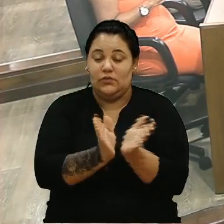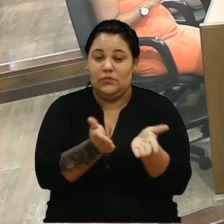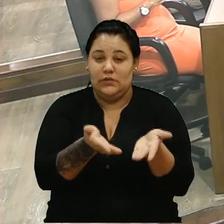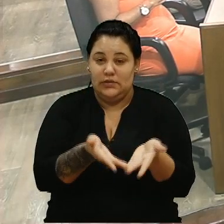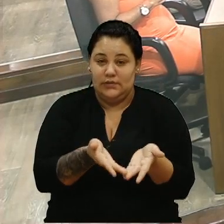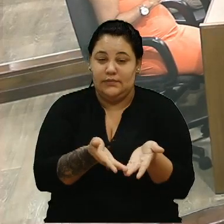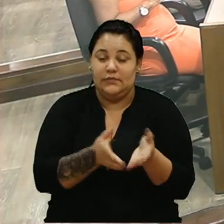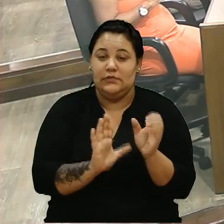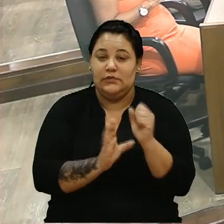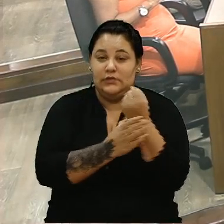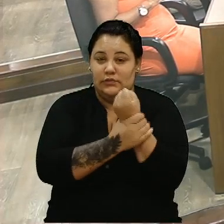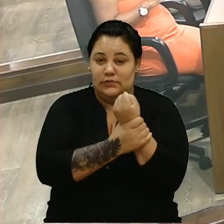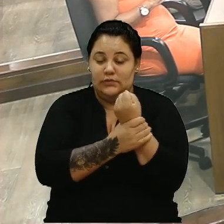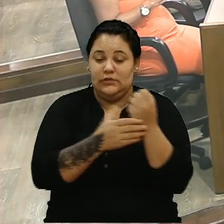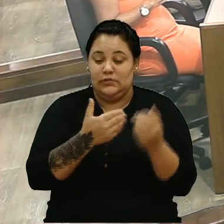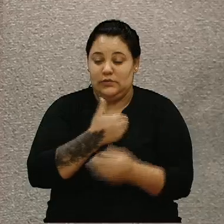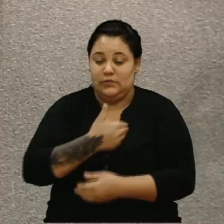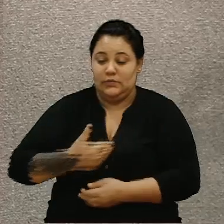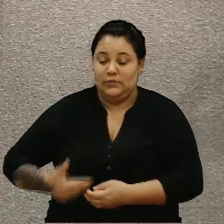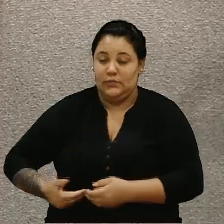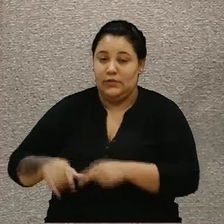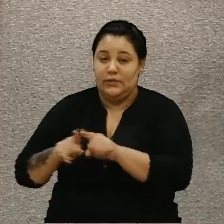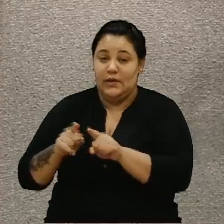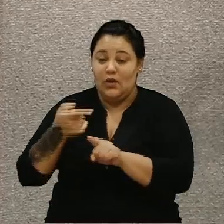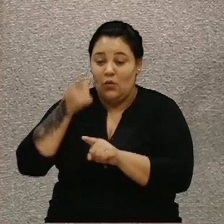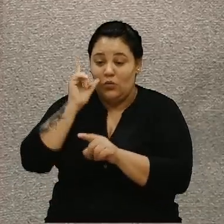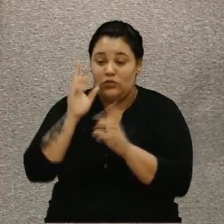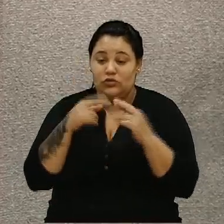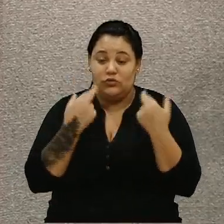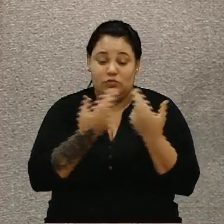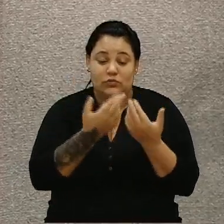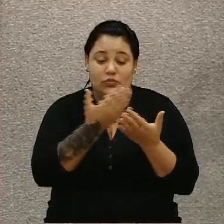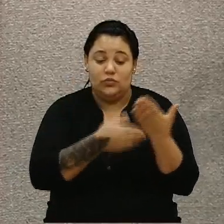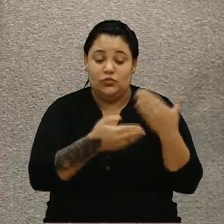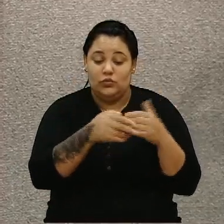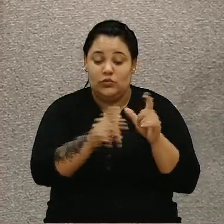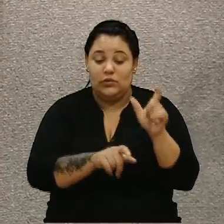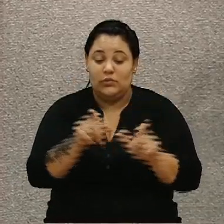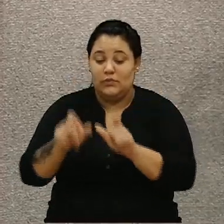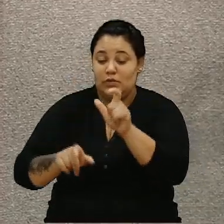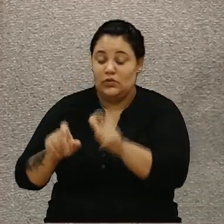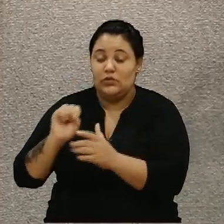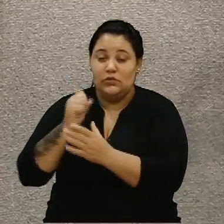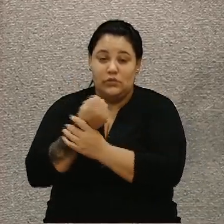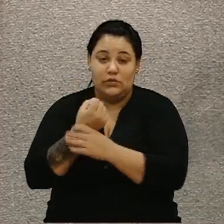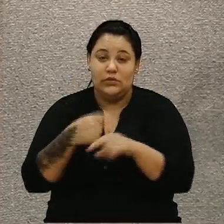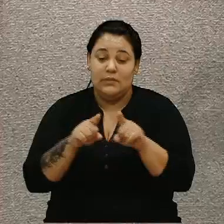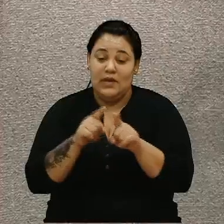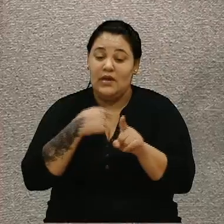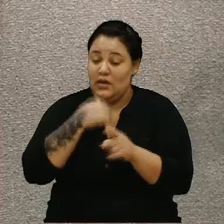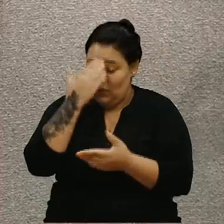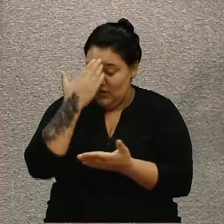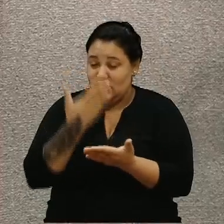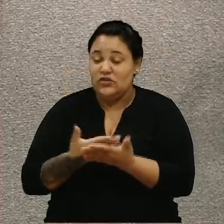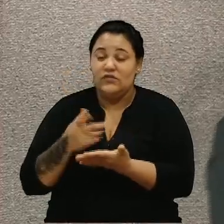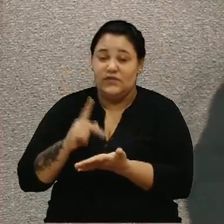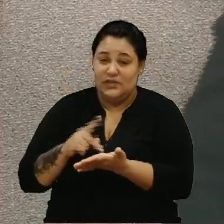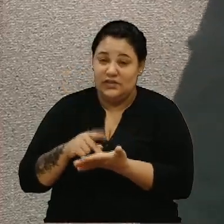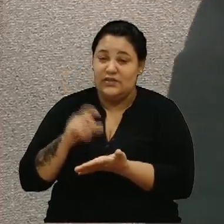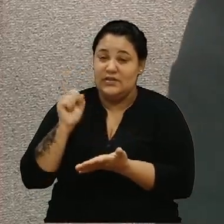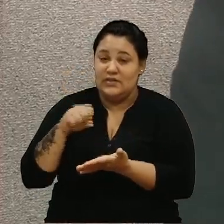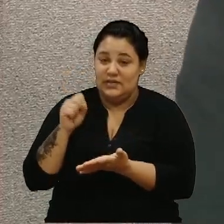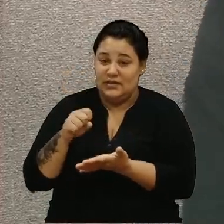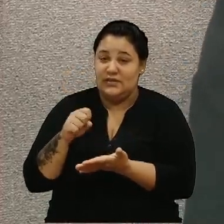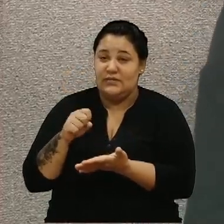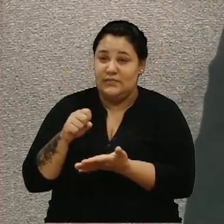de Segurança Pública. Então ontem nos reunimos com todos os atores, os órgãos de segurança pública, e acredito que será muito